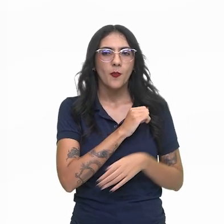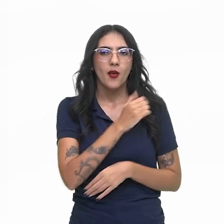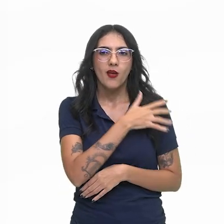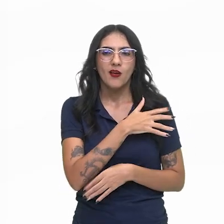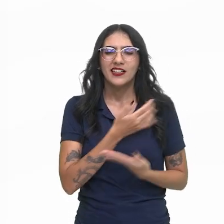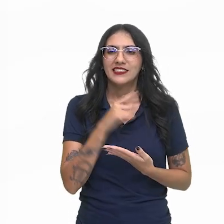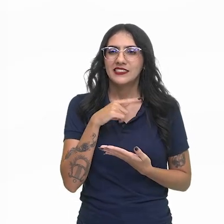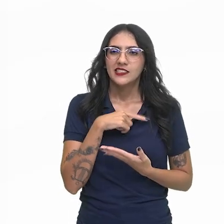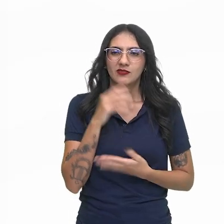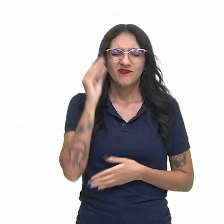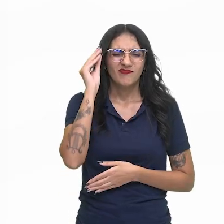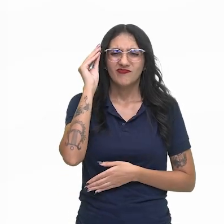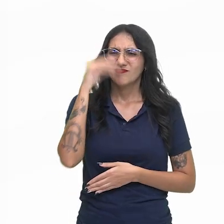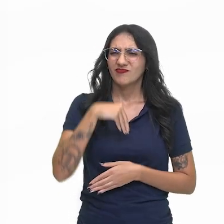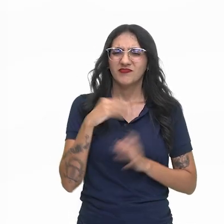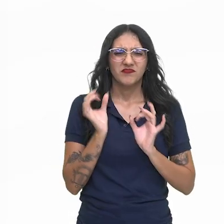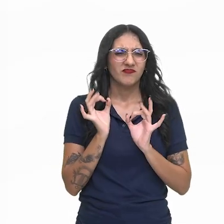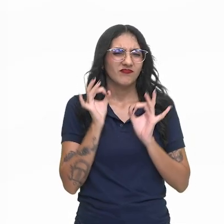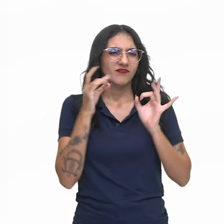acabaram entregando o poder em